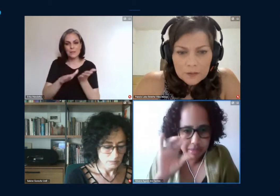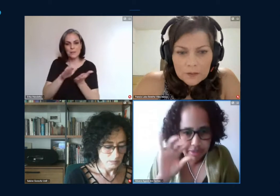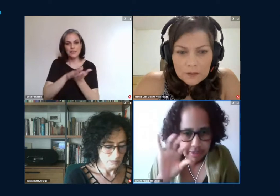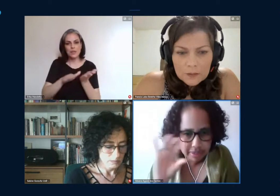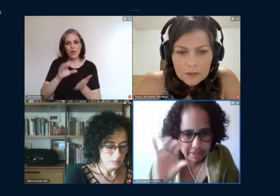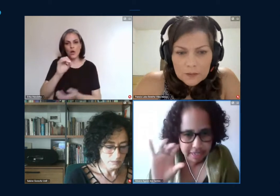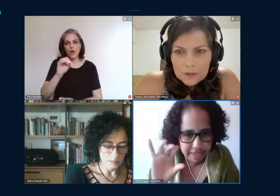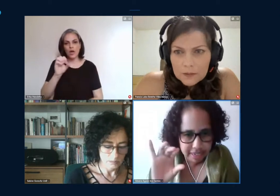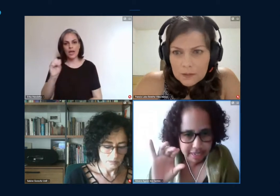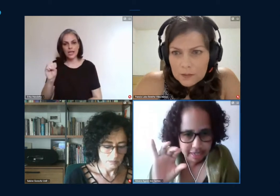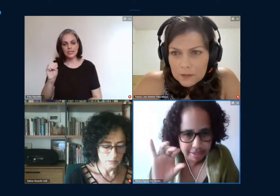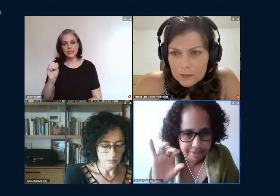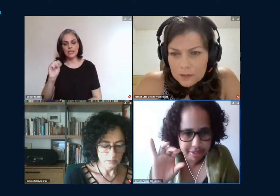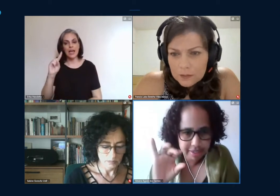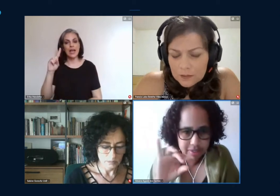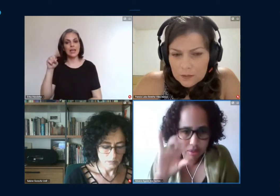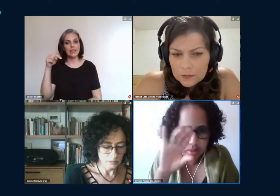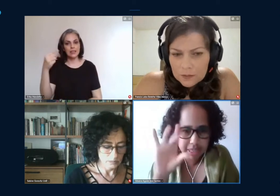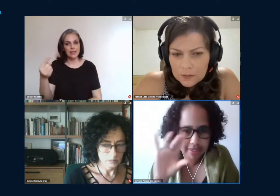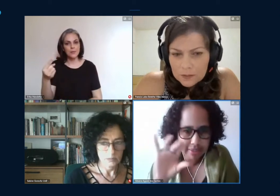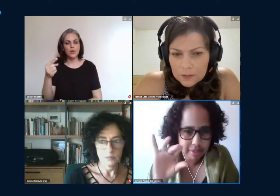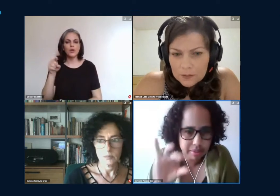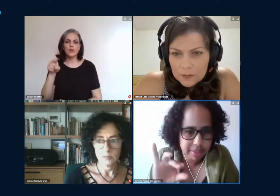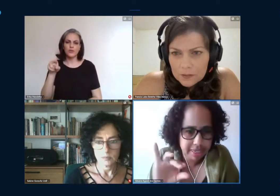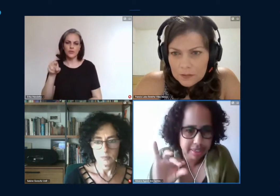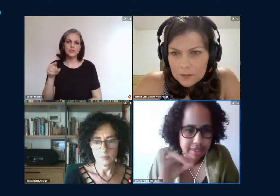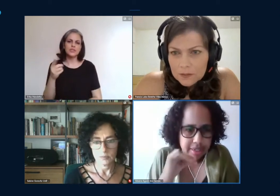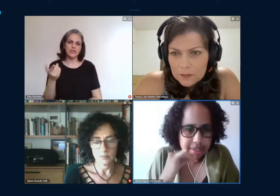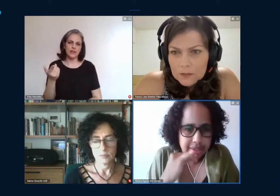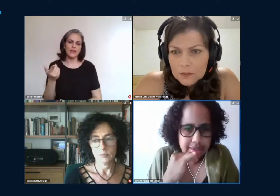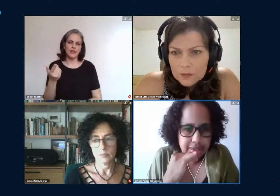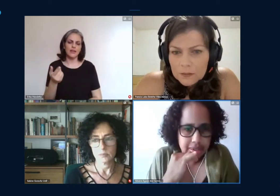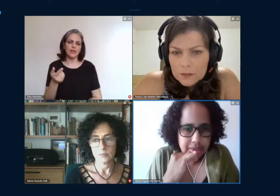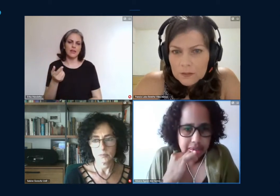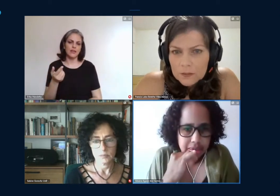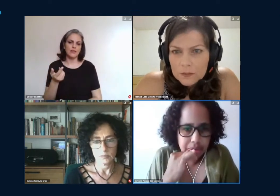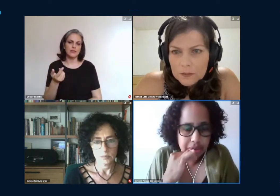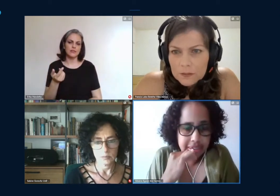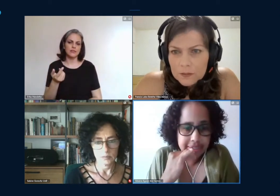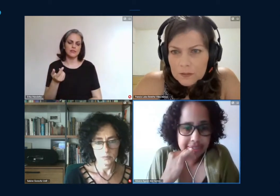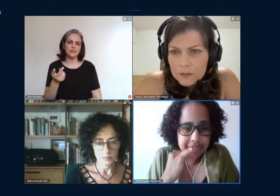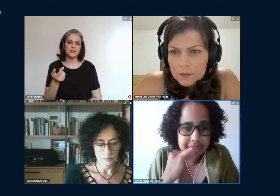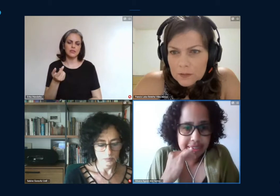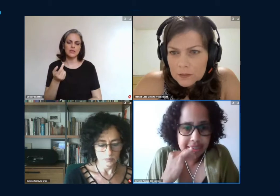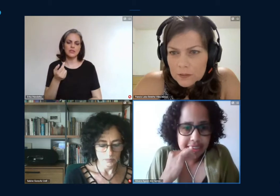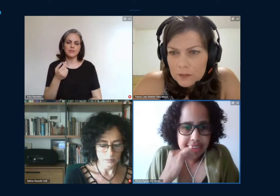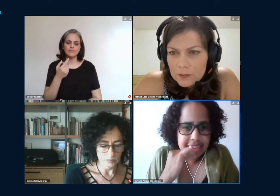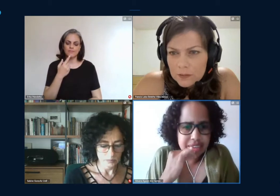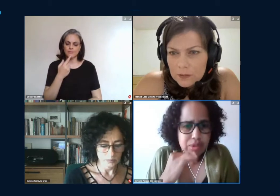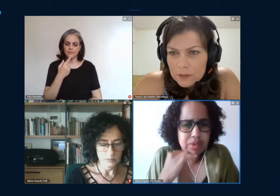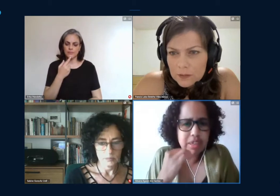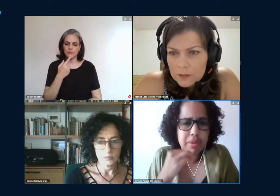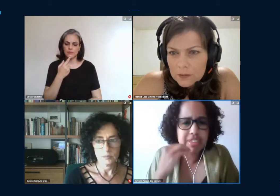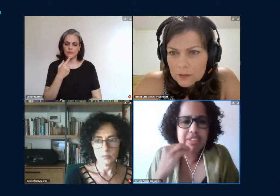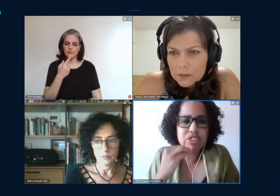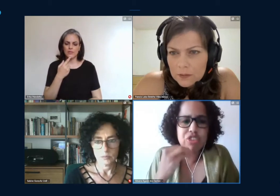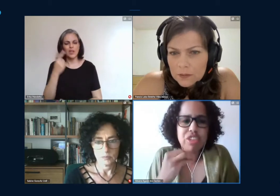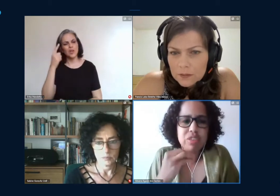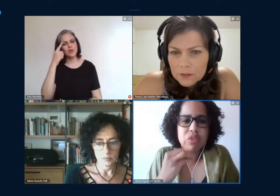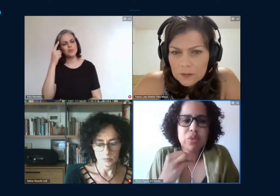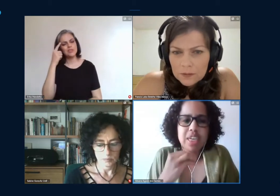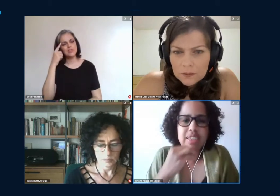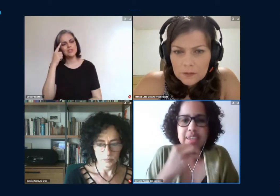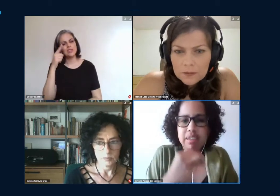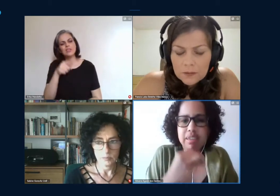aí depois você faz toda uma questão, eu coloquei assim, e as consequências